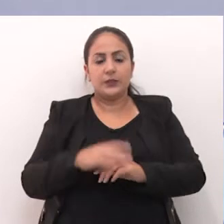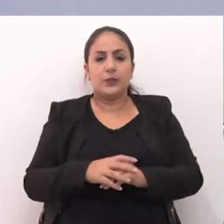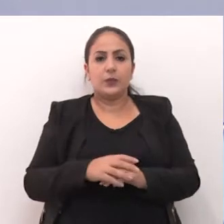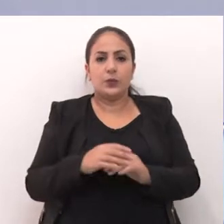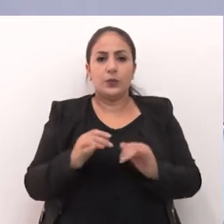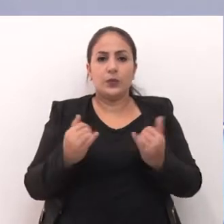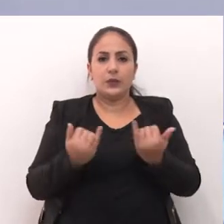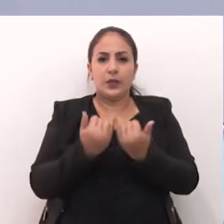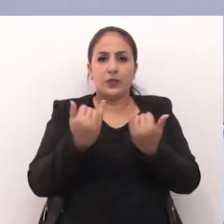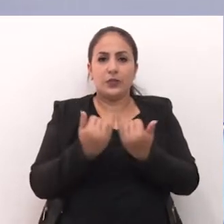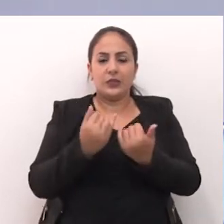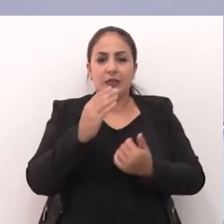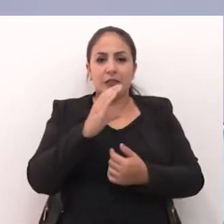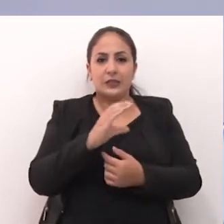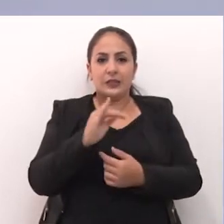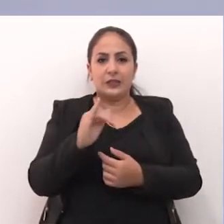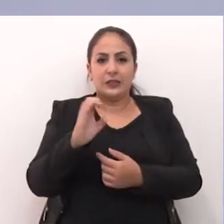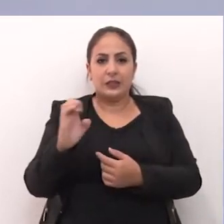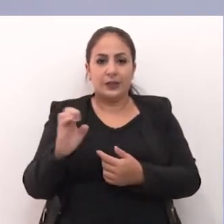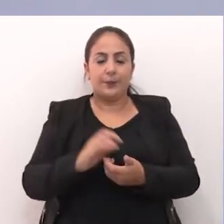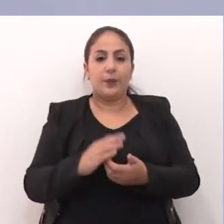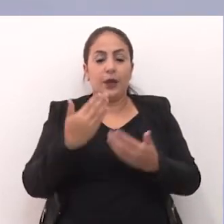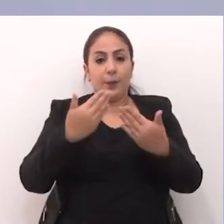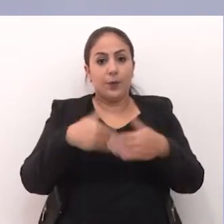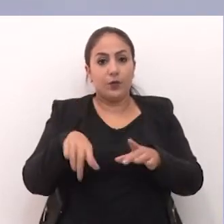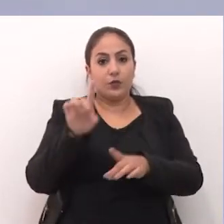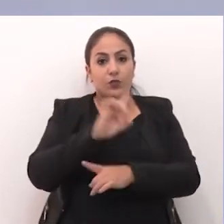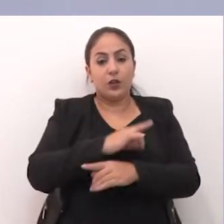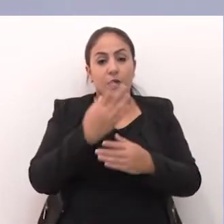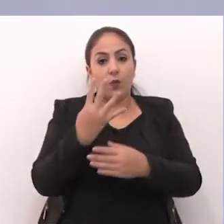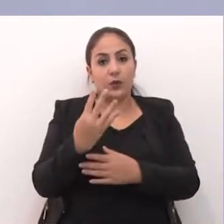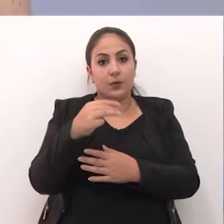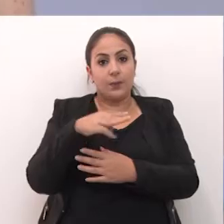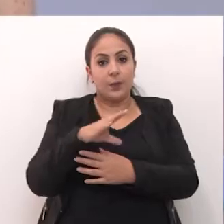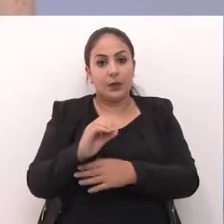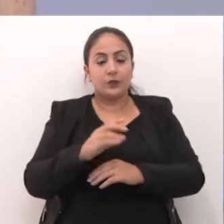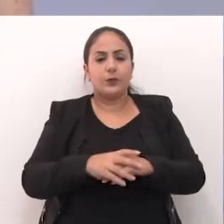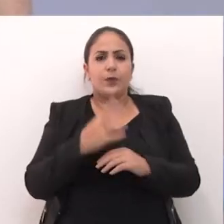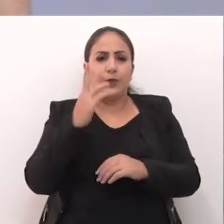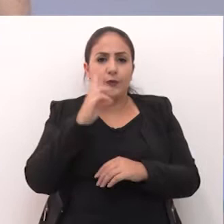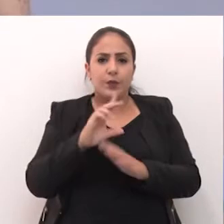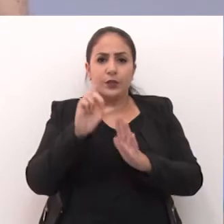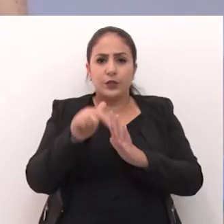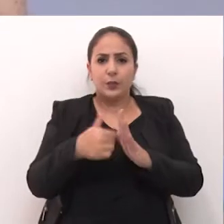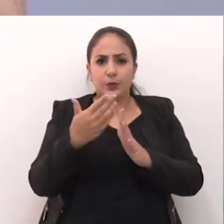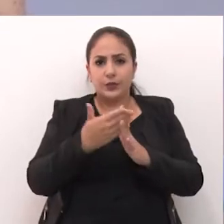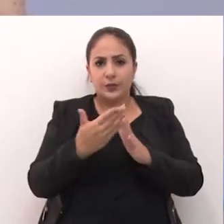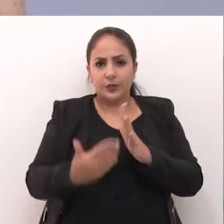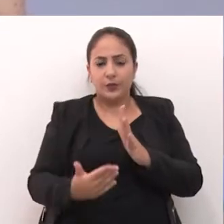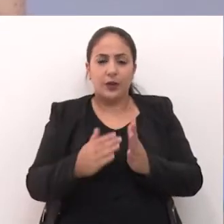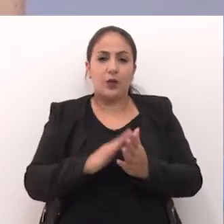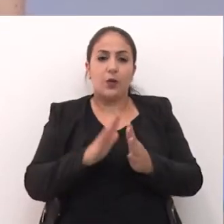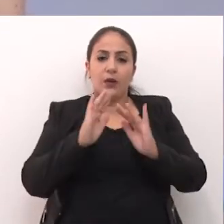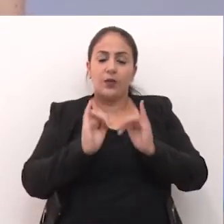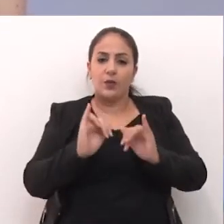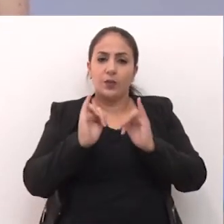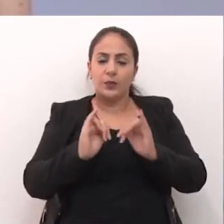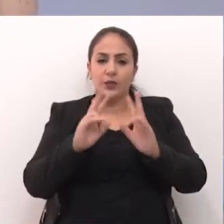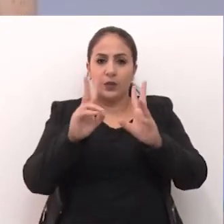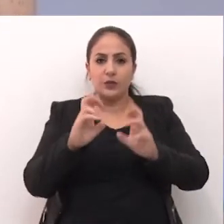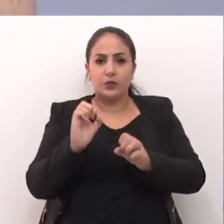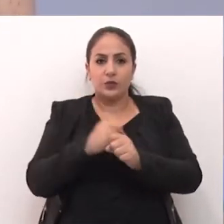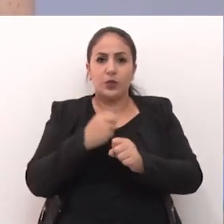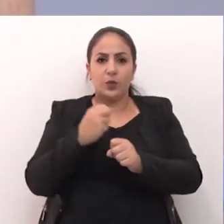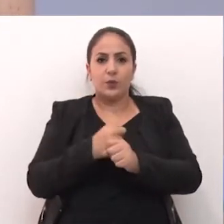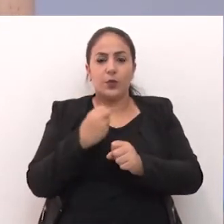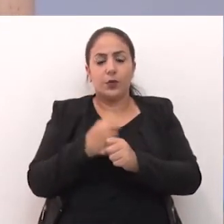site do CIE. A prova será no dia 4 de março. E veja no próximo bloco as informações sobre